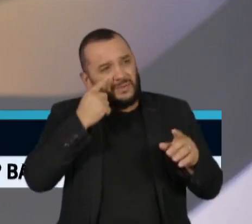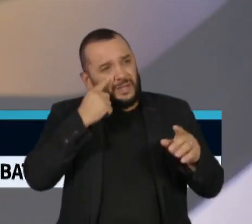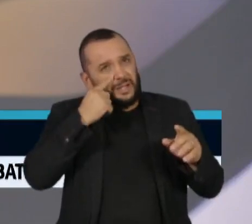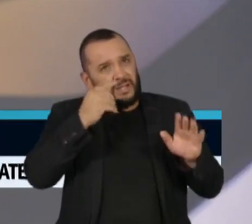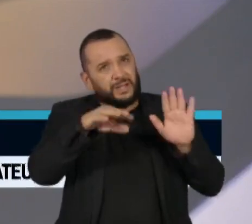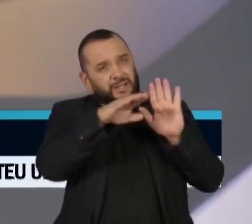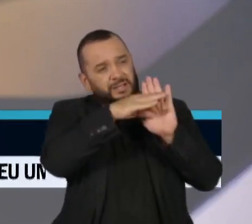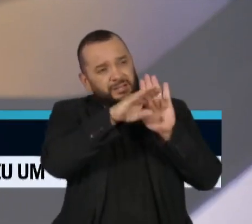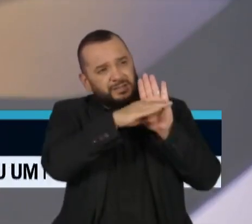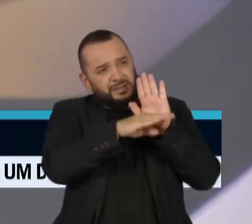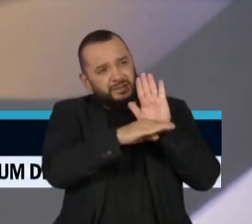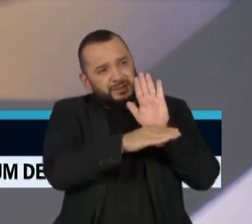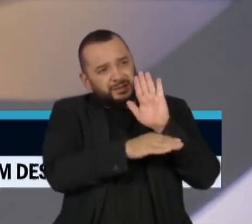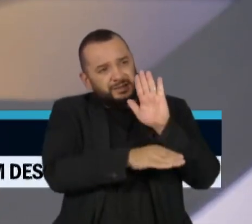é muita coisa que deve ser sup